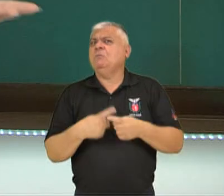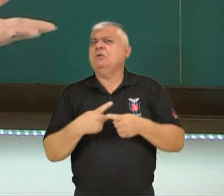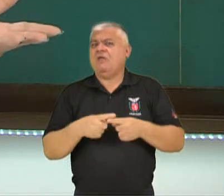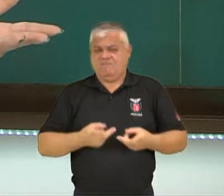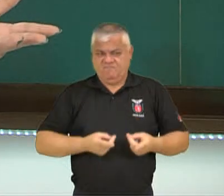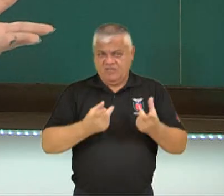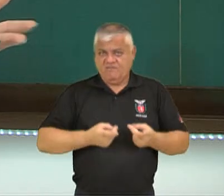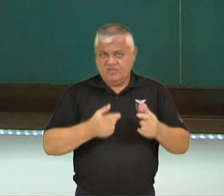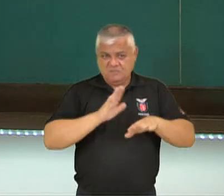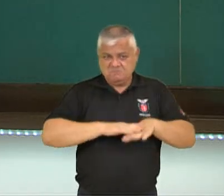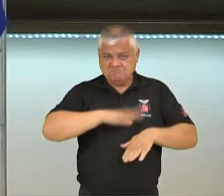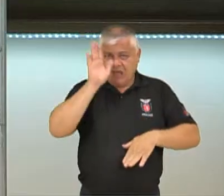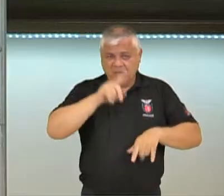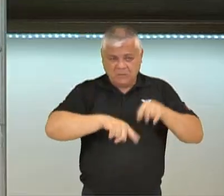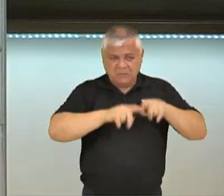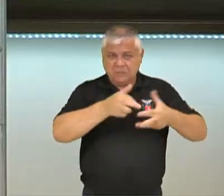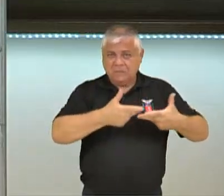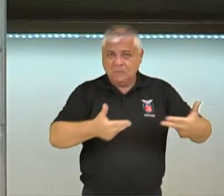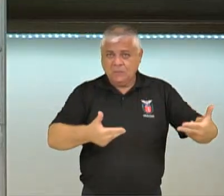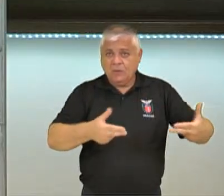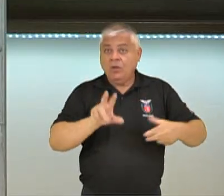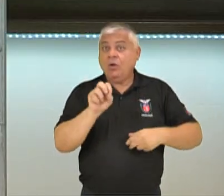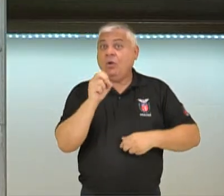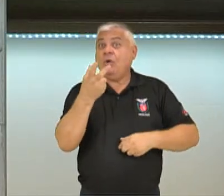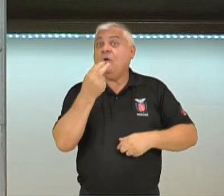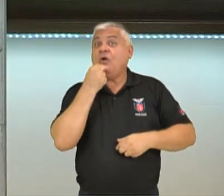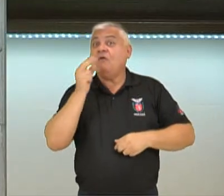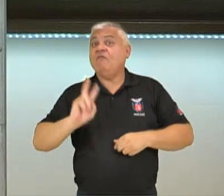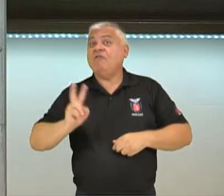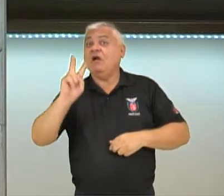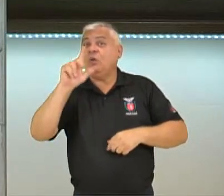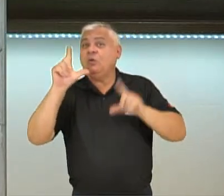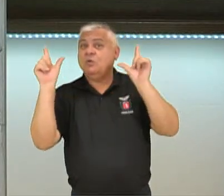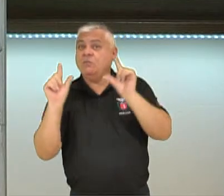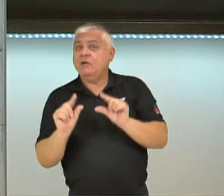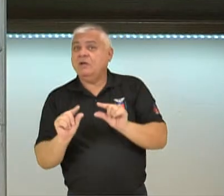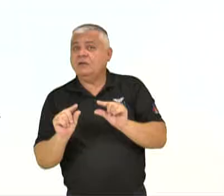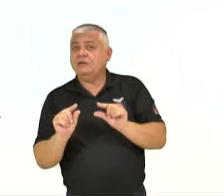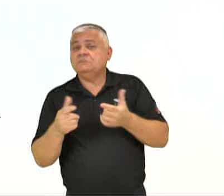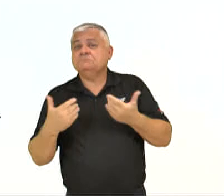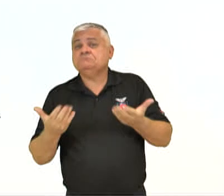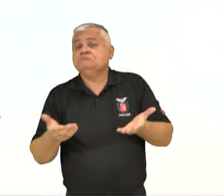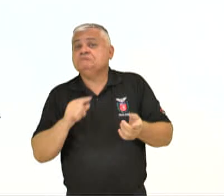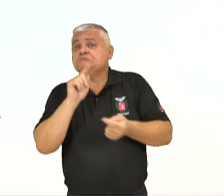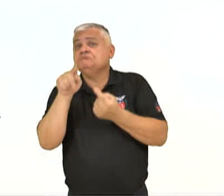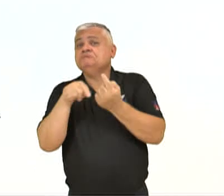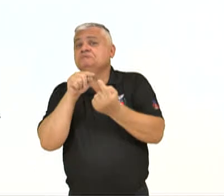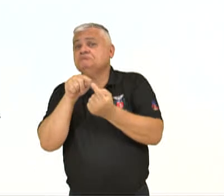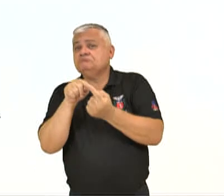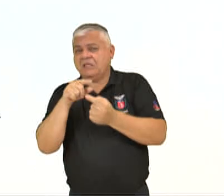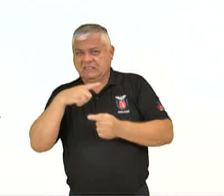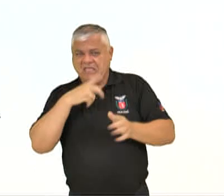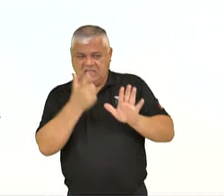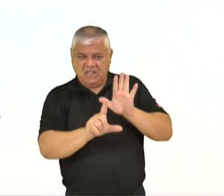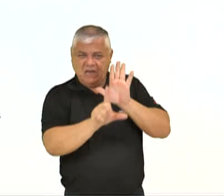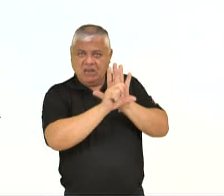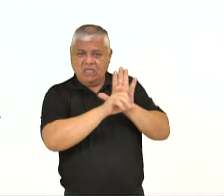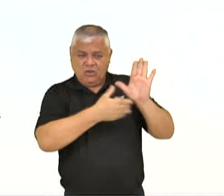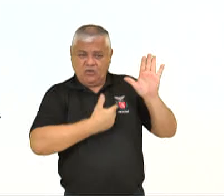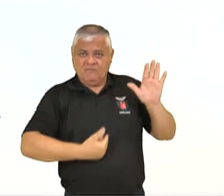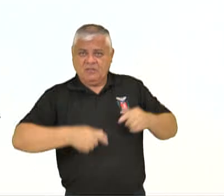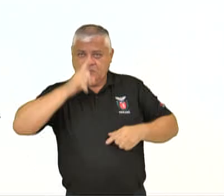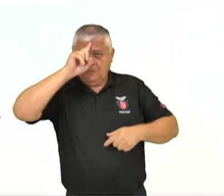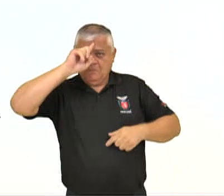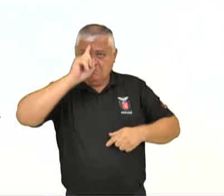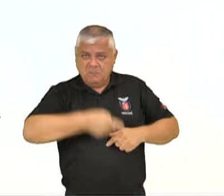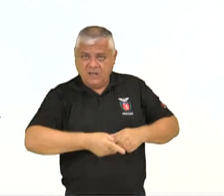Vender muitos produtos, mas vender com um valor mais baixo? Existe alguma lei do governo